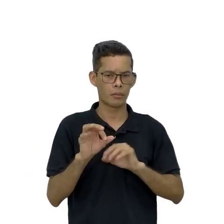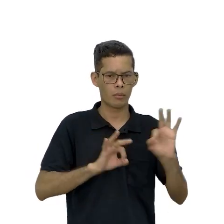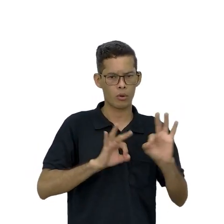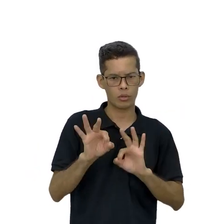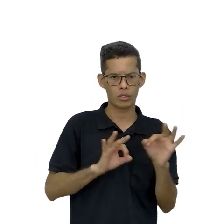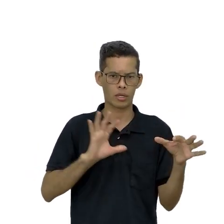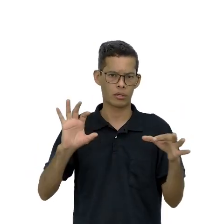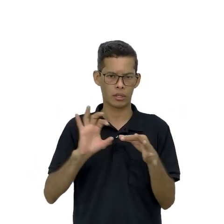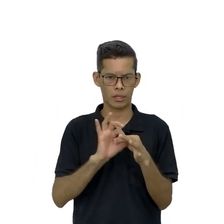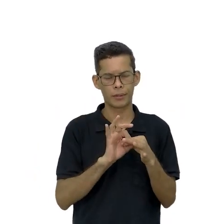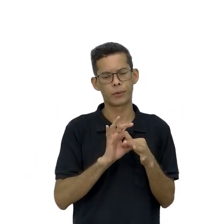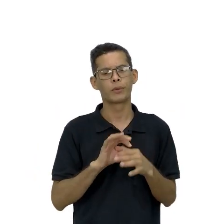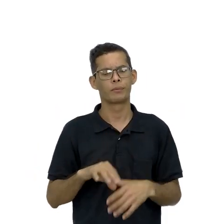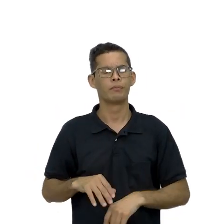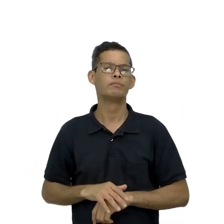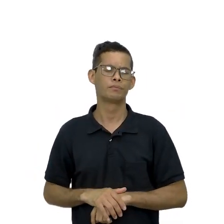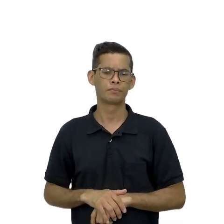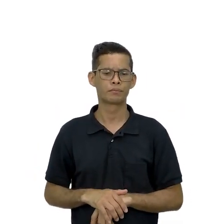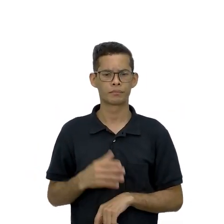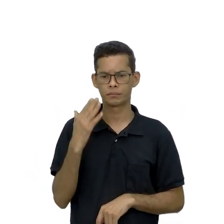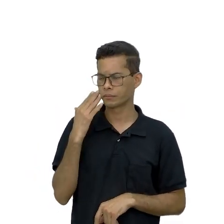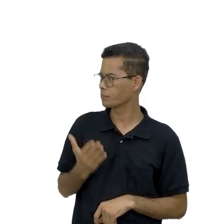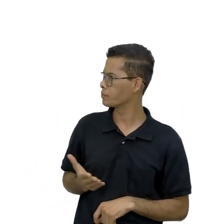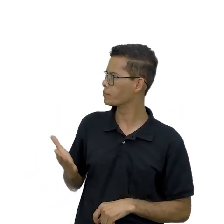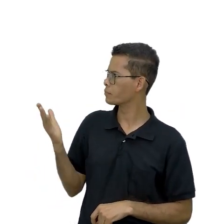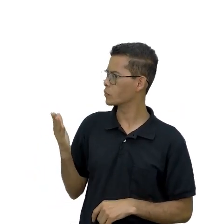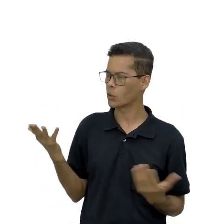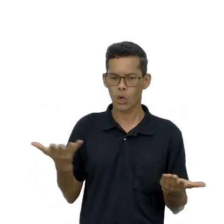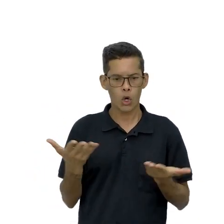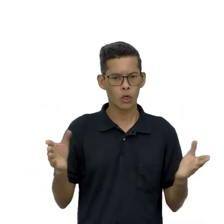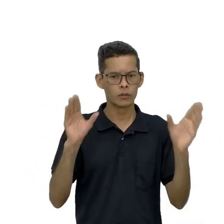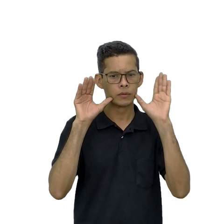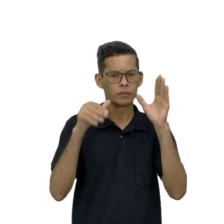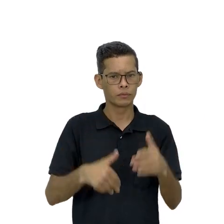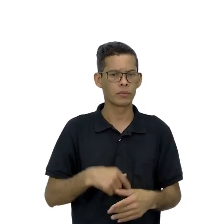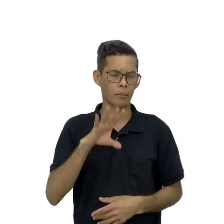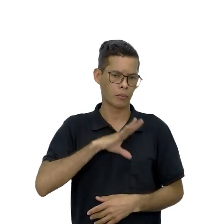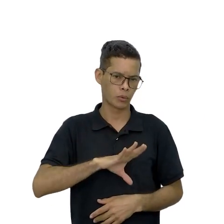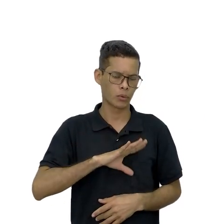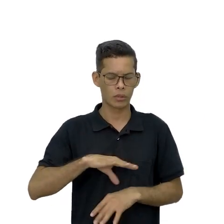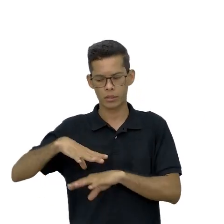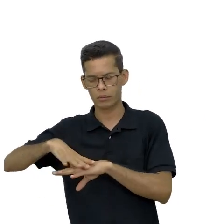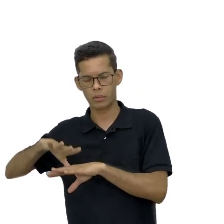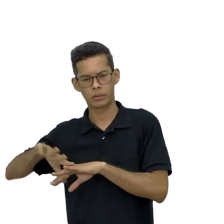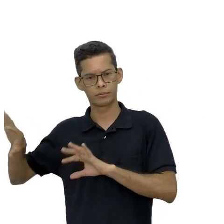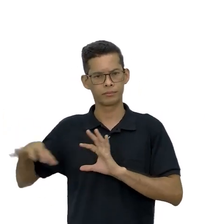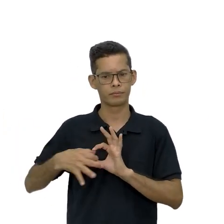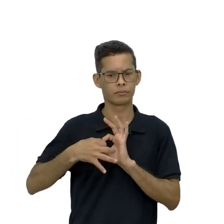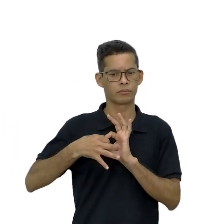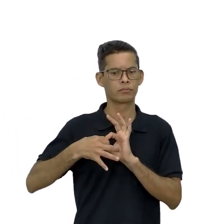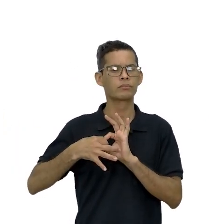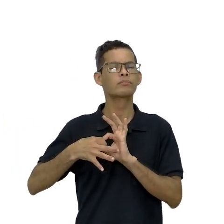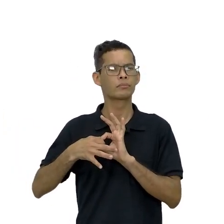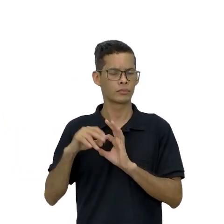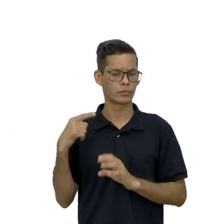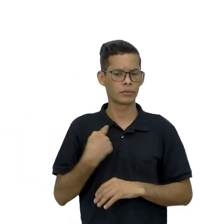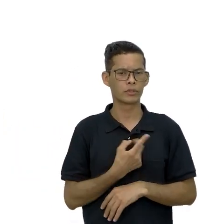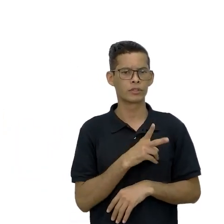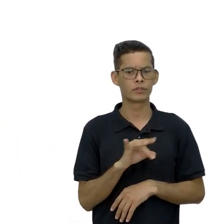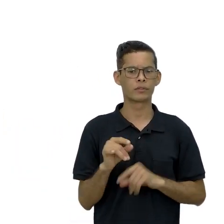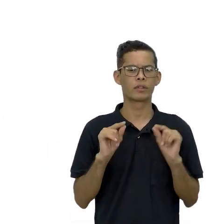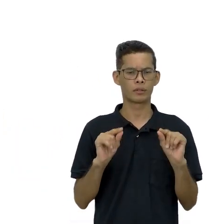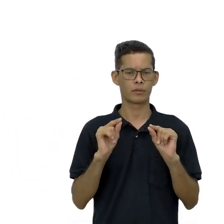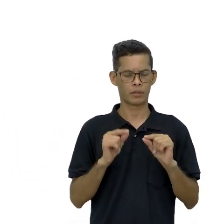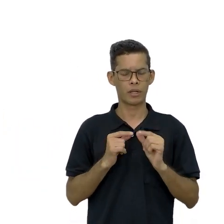pouquinho. Então, estamos aqui tratando hoje especificamente da língua portuguesa e da matemática, onde nós faremos aqui uma leitura